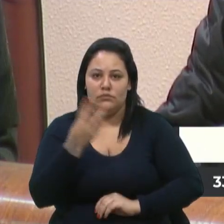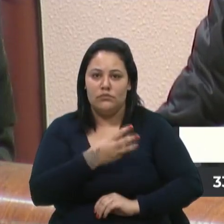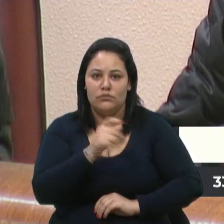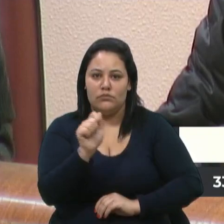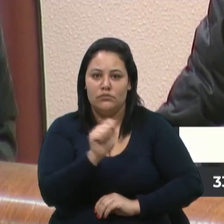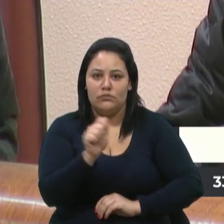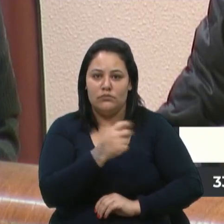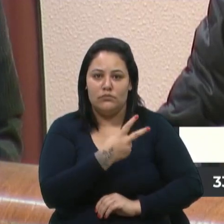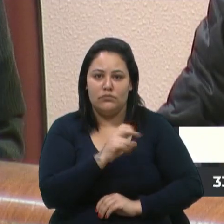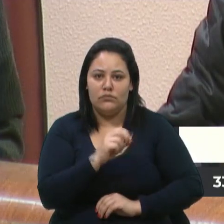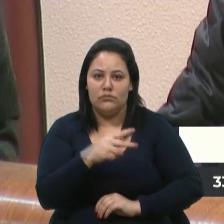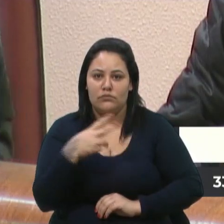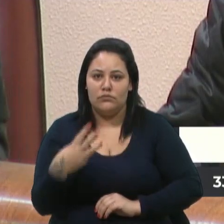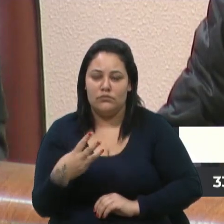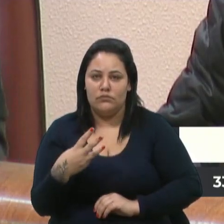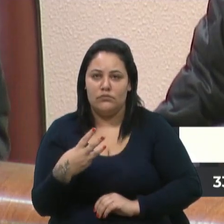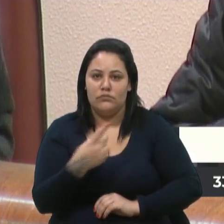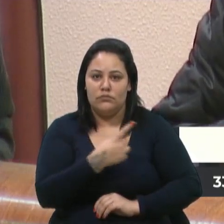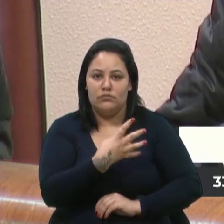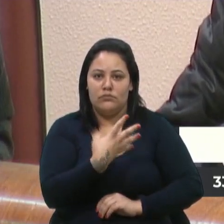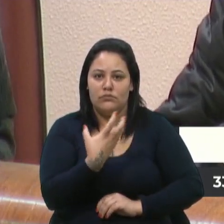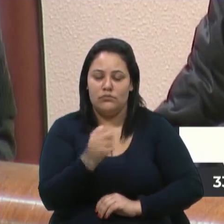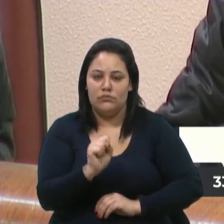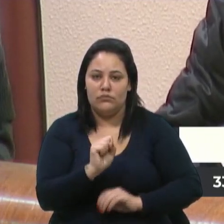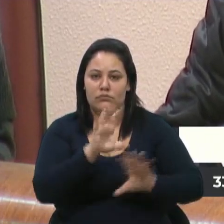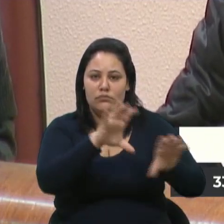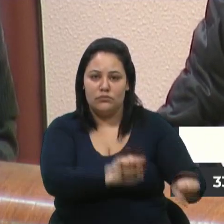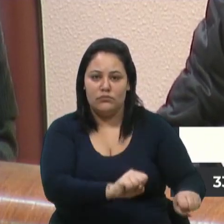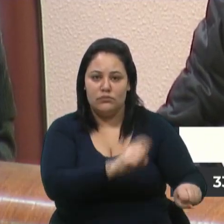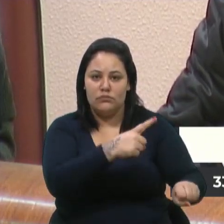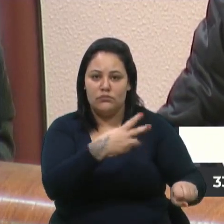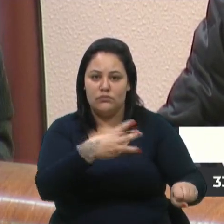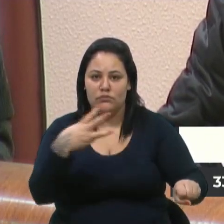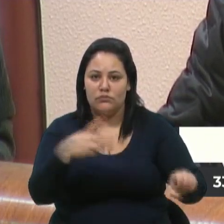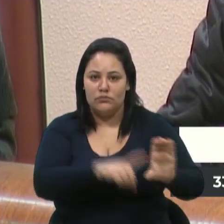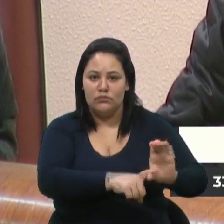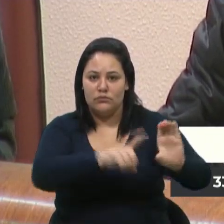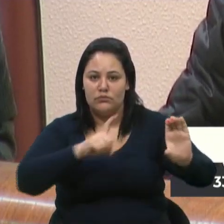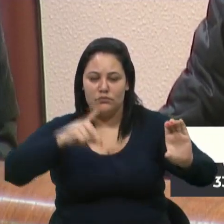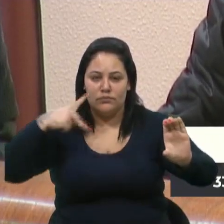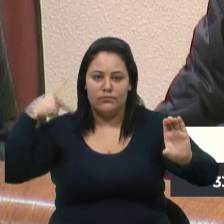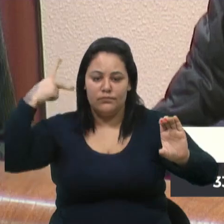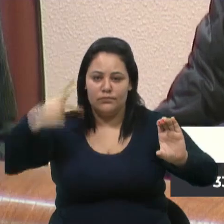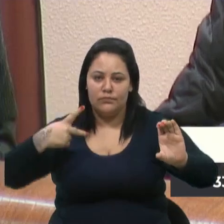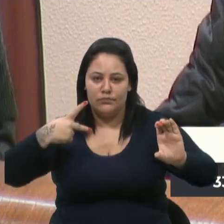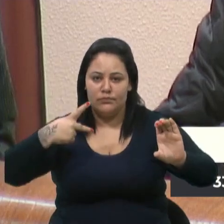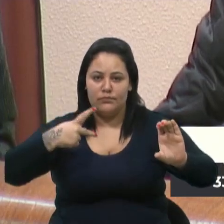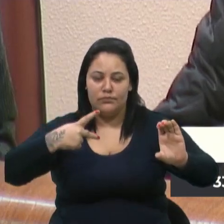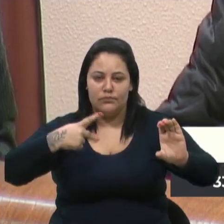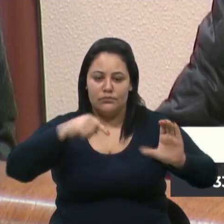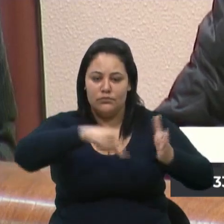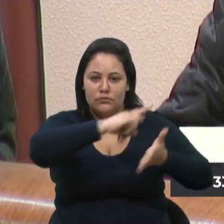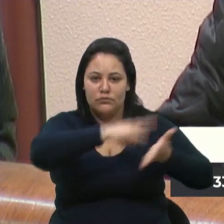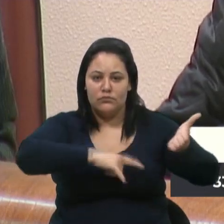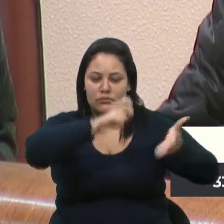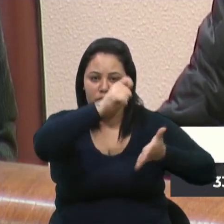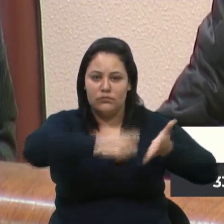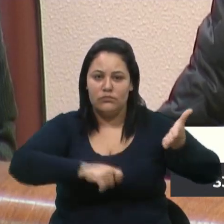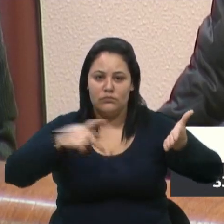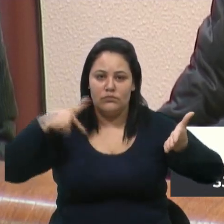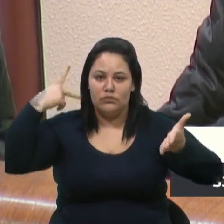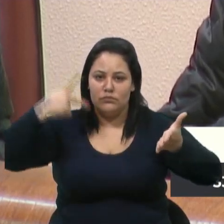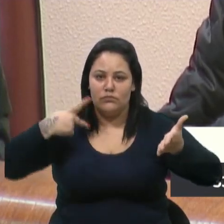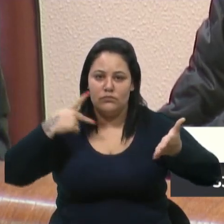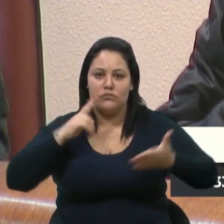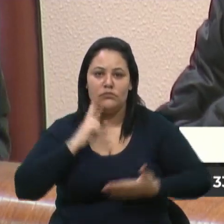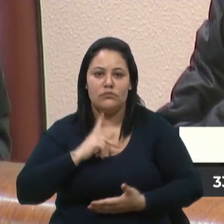2023, 148 anos da colonização e 133 anos da emancipação política. Esse documento vem assinado pelo vereador